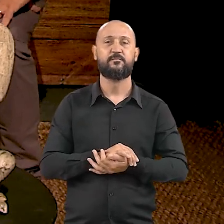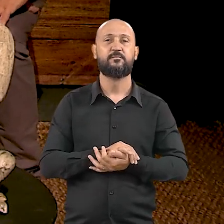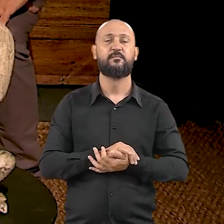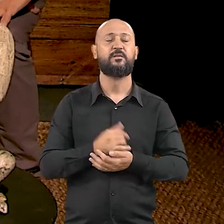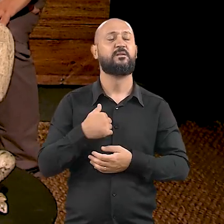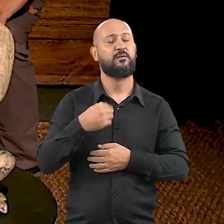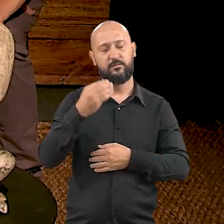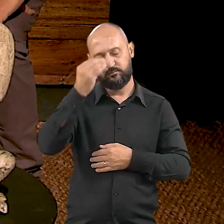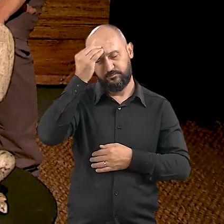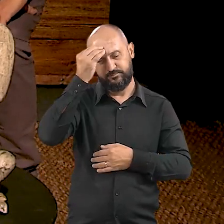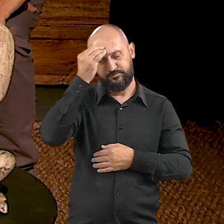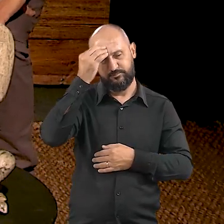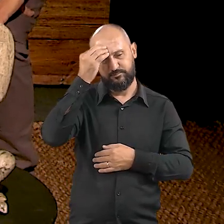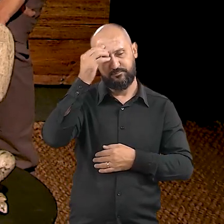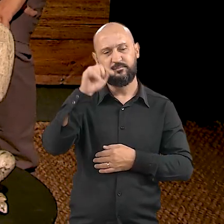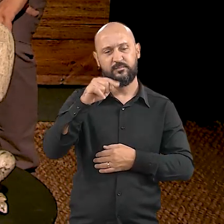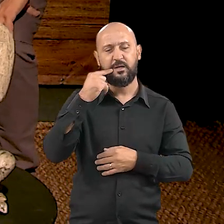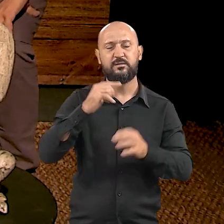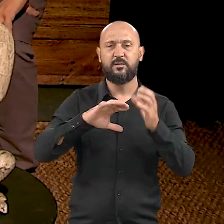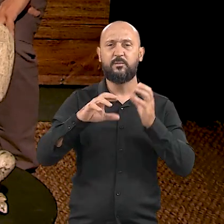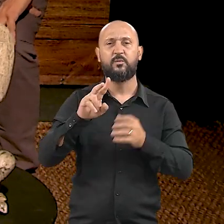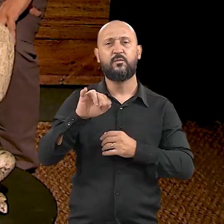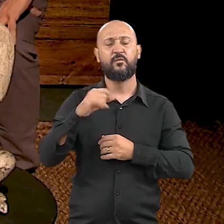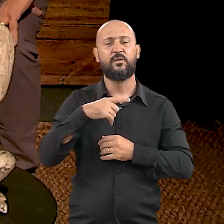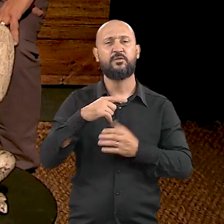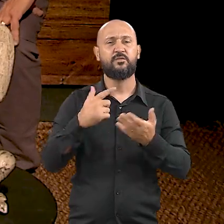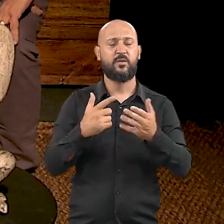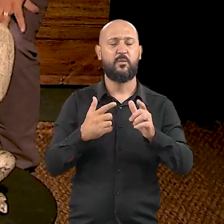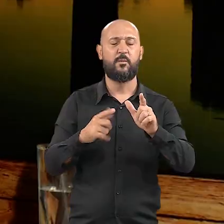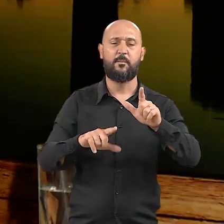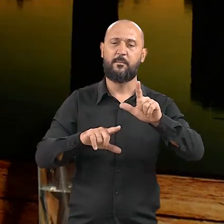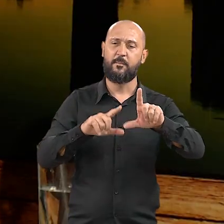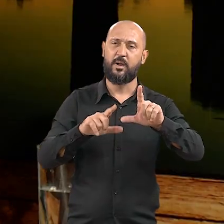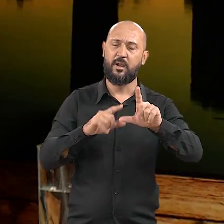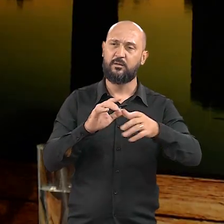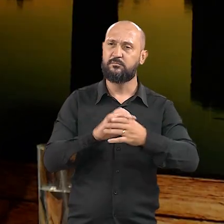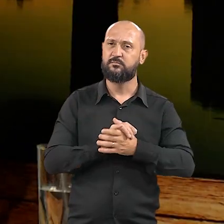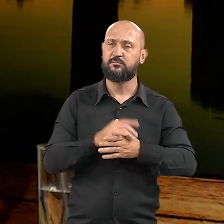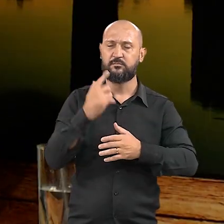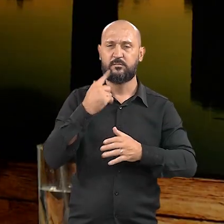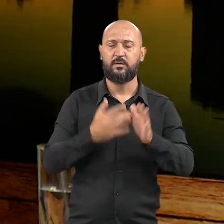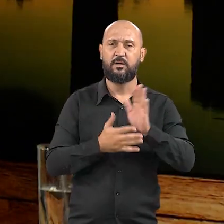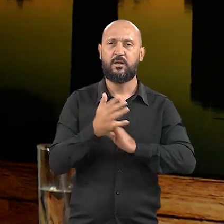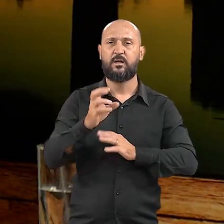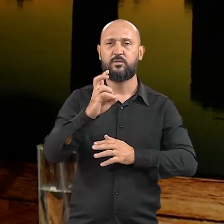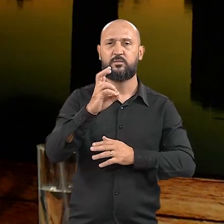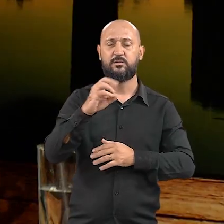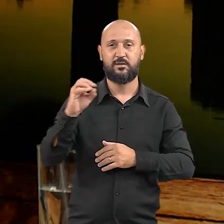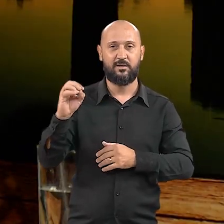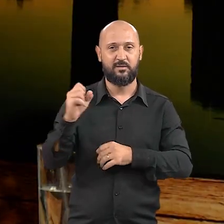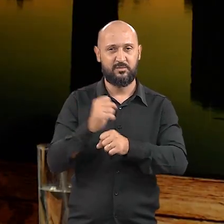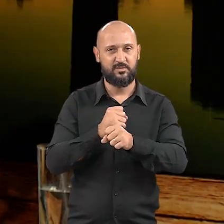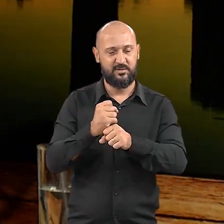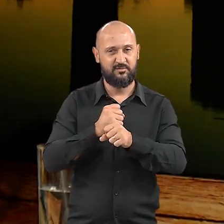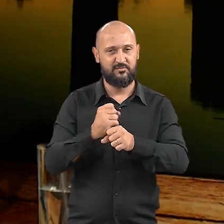E aí eu fiquei com aquilo, eu falei, putz, essa música ainda precisava de uma letra. E quando chegou lá nos 500 anos, estava...